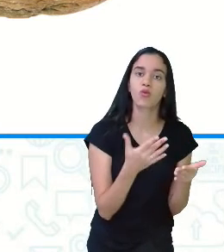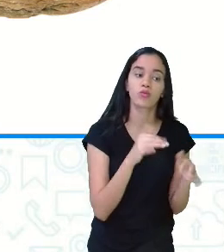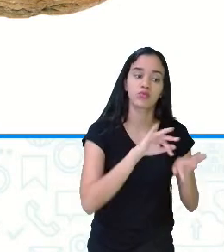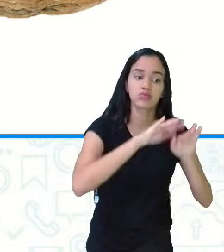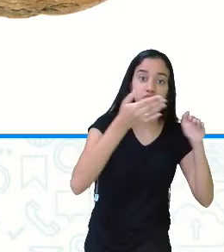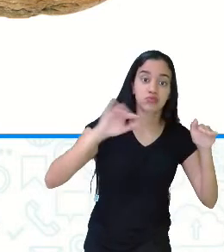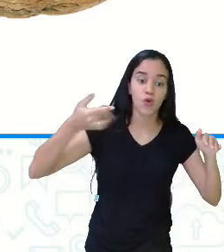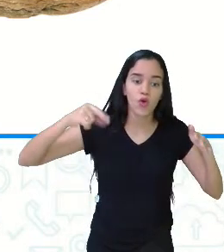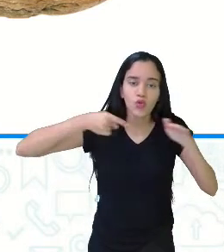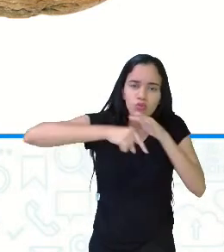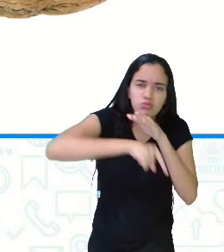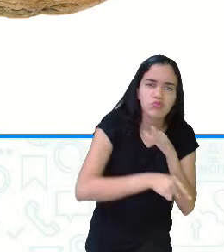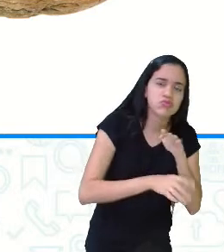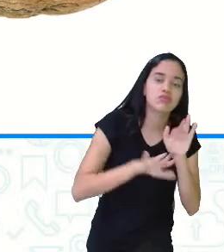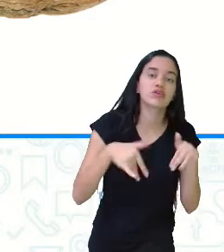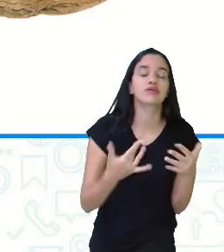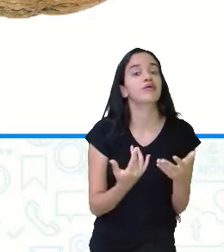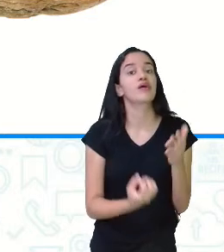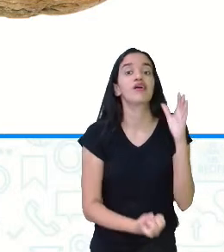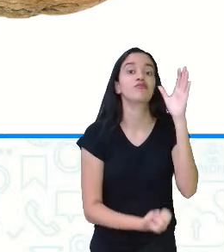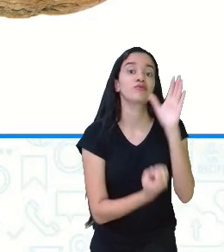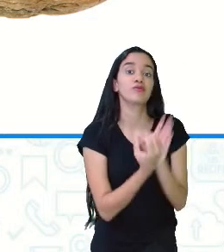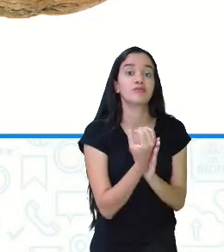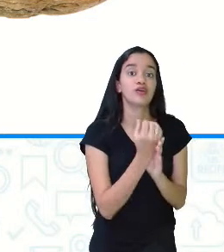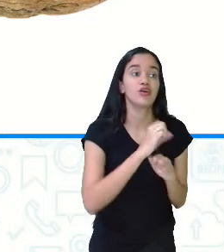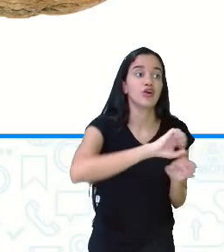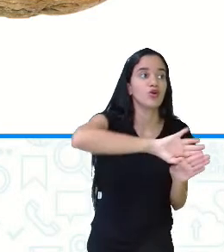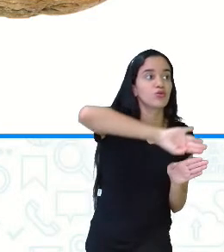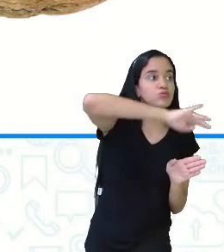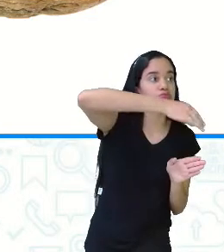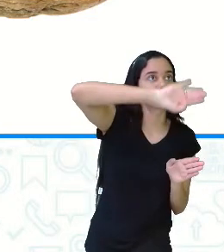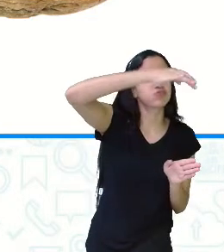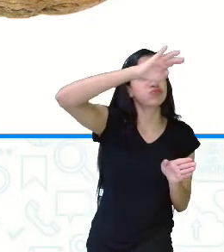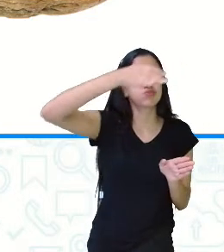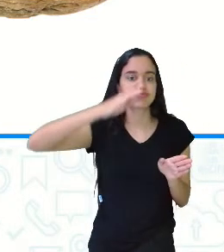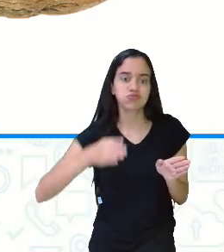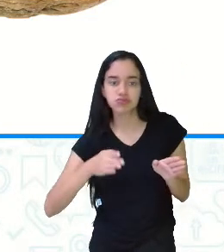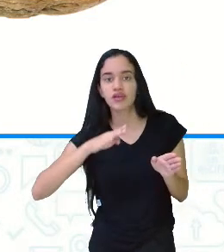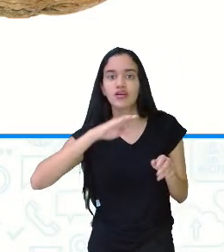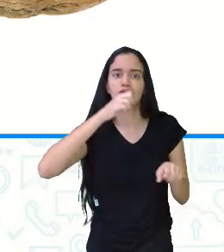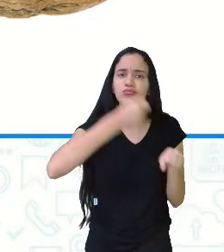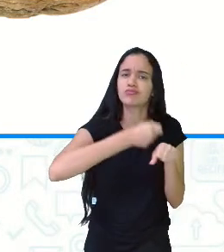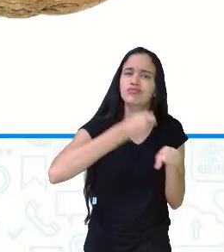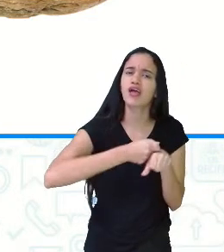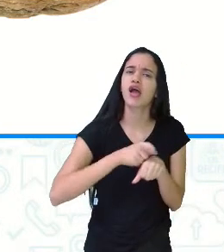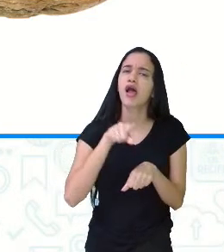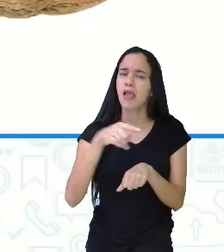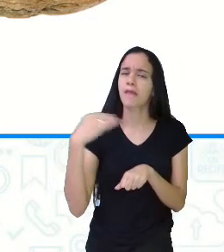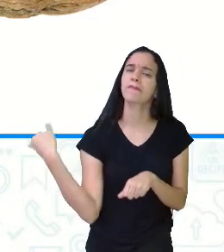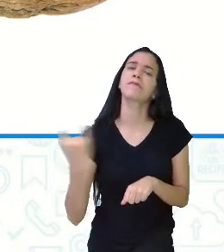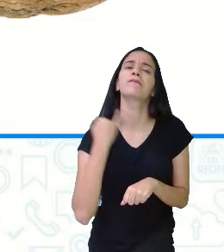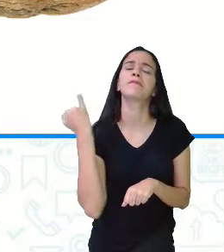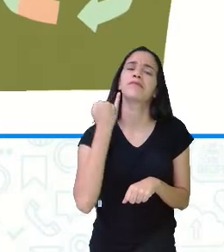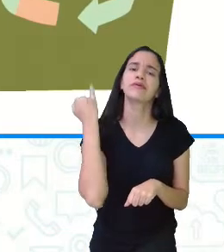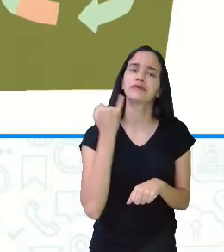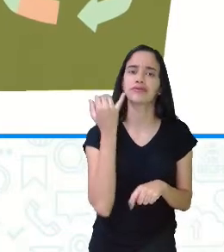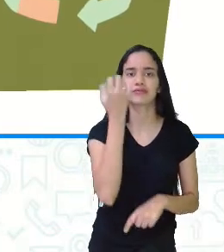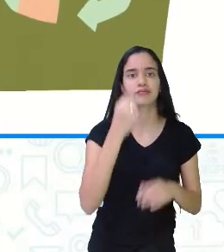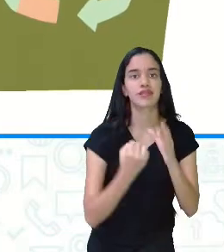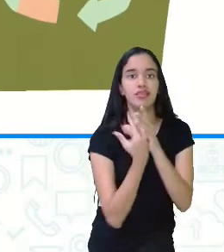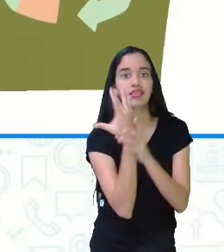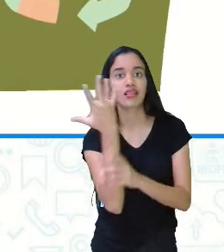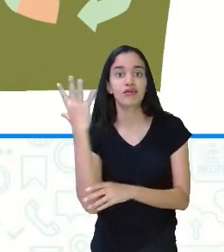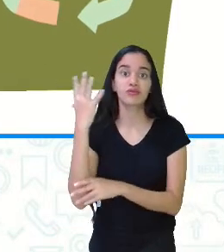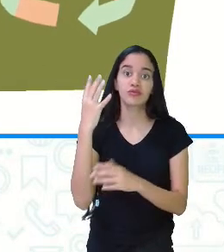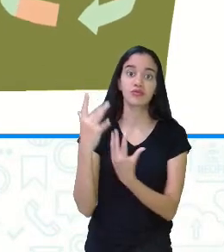oceanos, contribuindo para a formação das rochas sedimentares. Tá vendo que os protozoários também são muito importantes para a natureza?